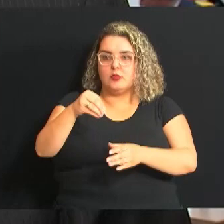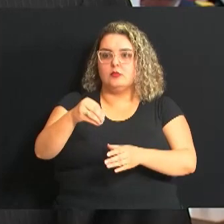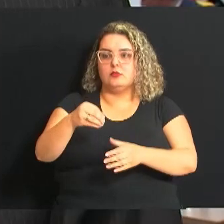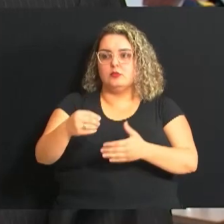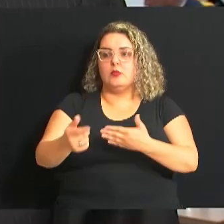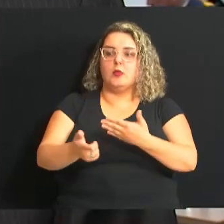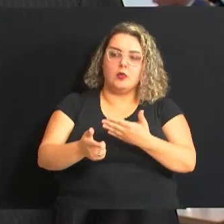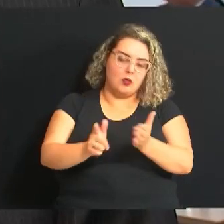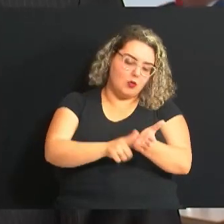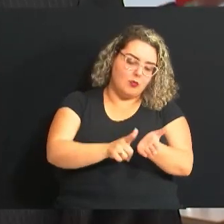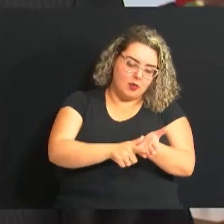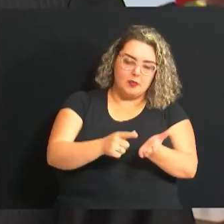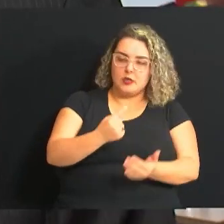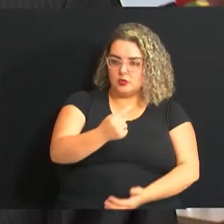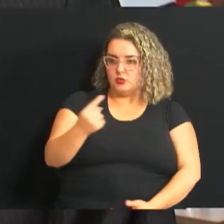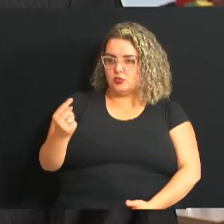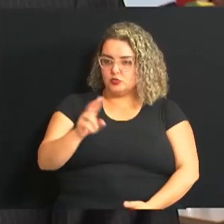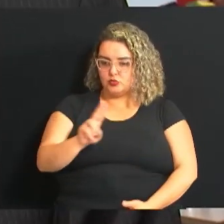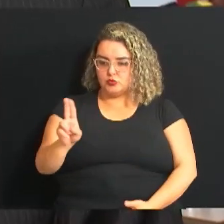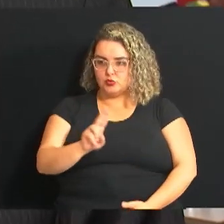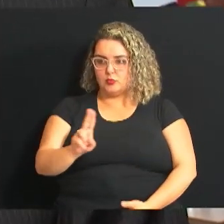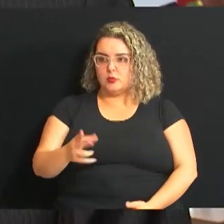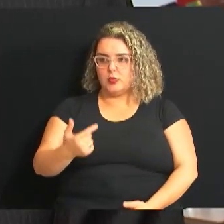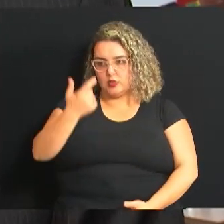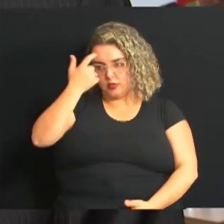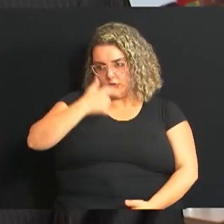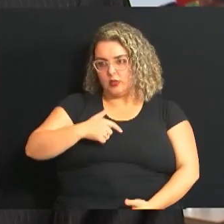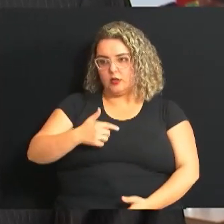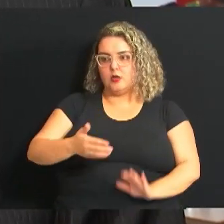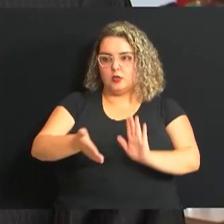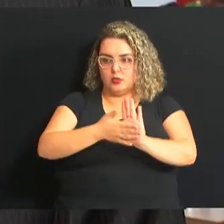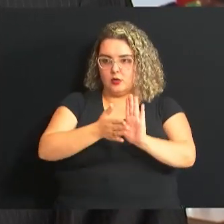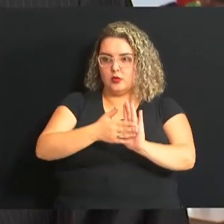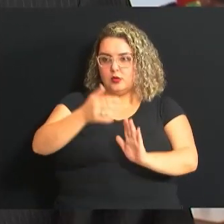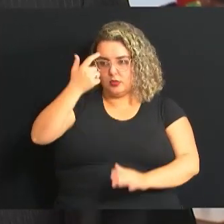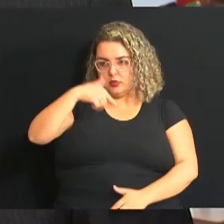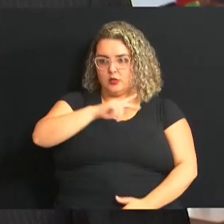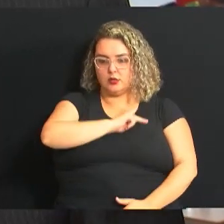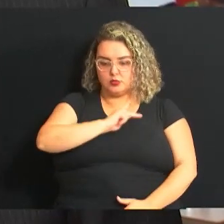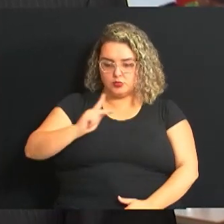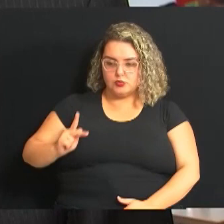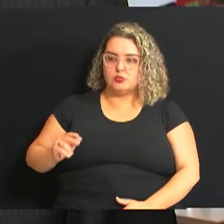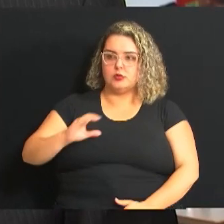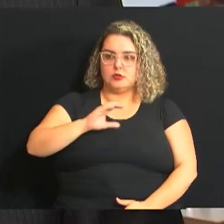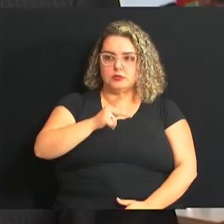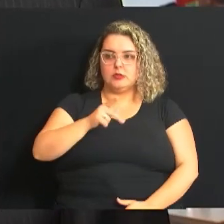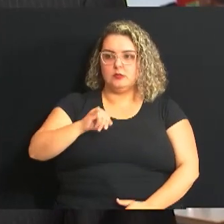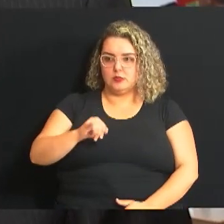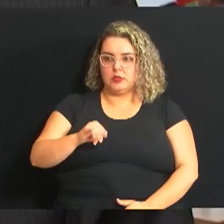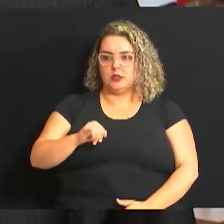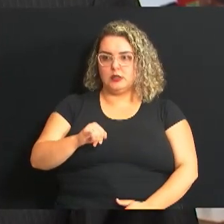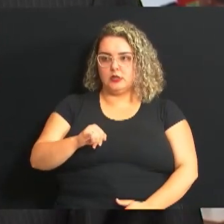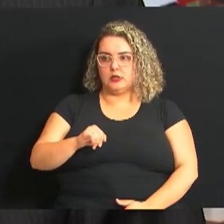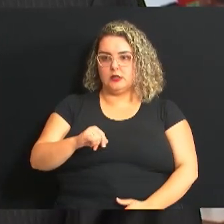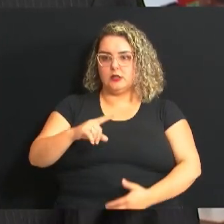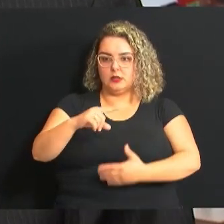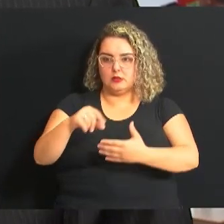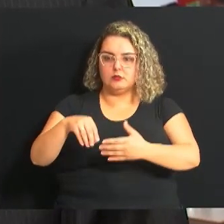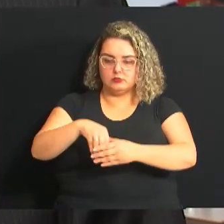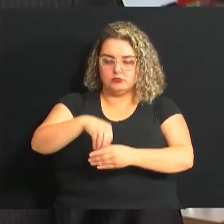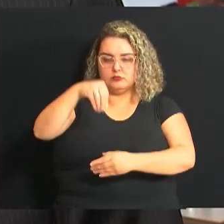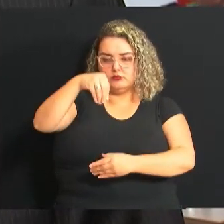papelzinho lá com o nome de cada um. Eu, como sou proponente, sou o presidente da CPI e vão ser eleitos mais